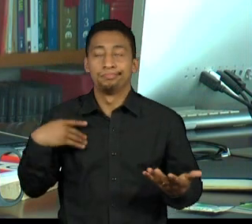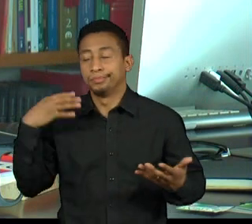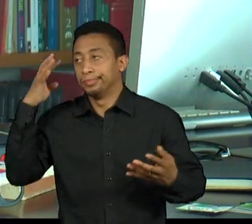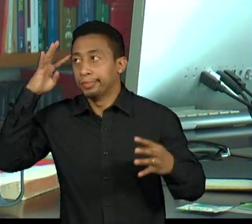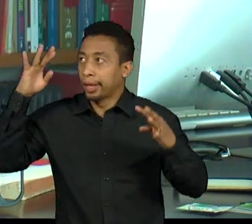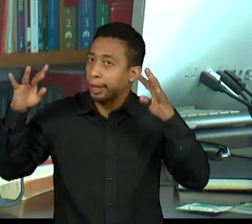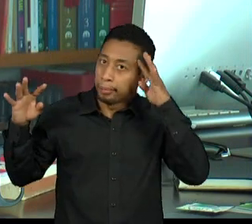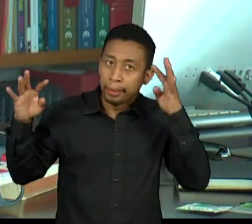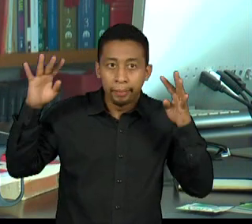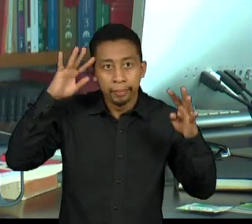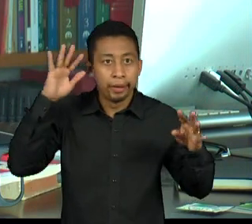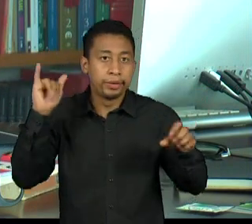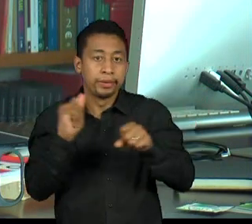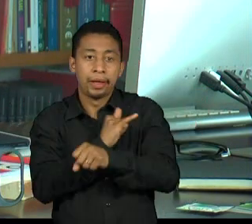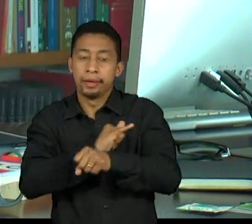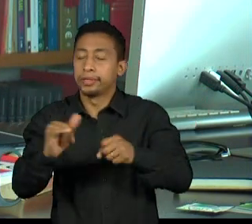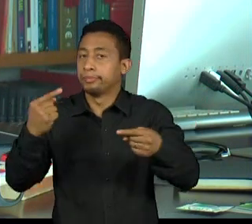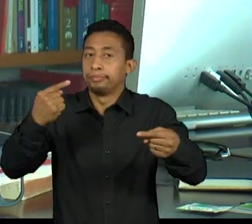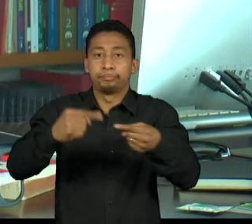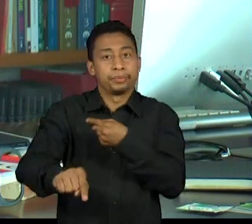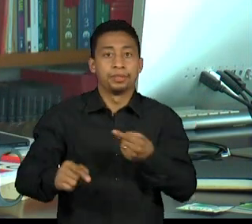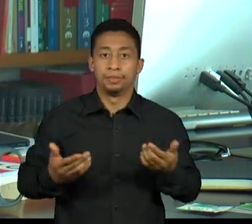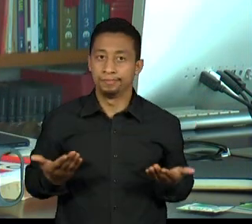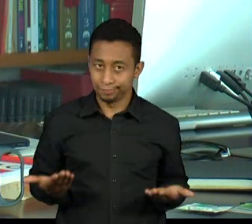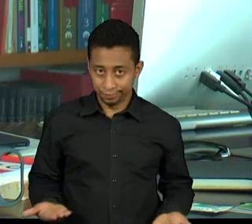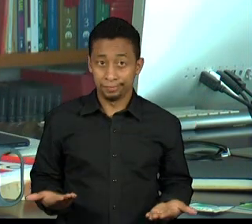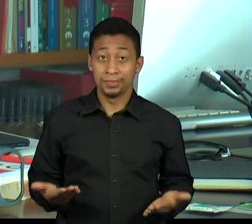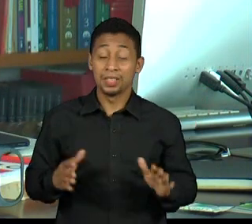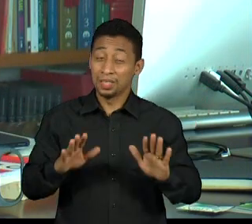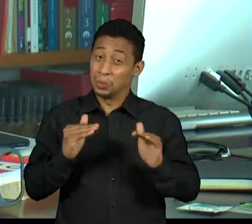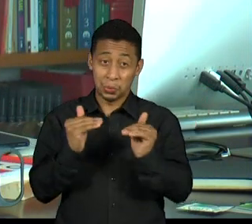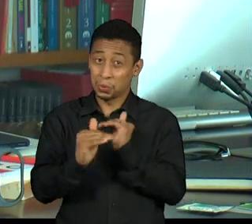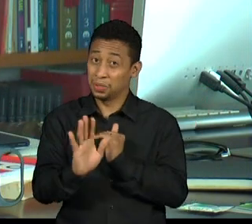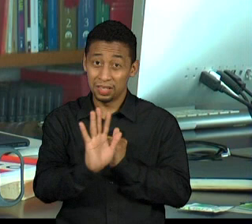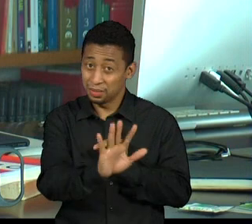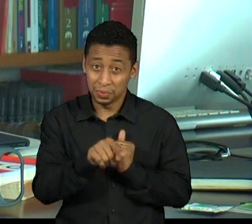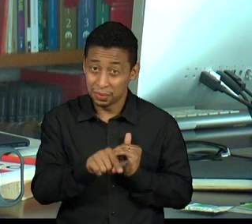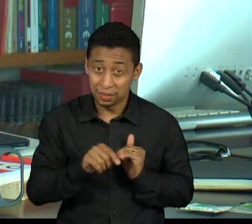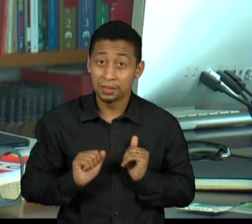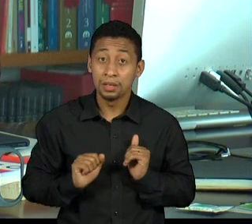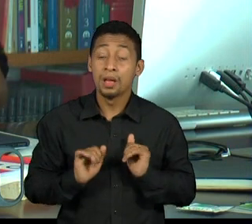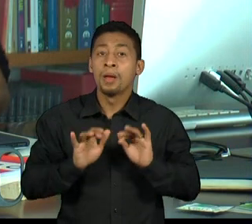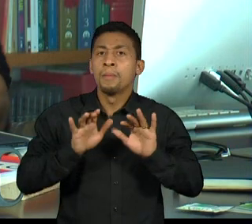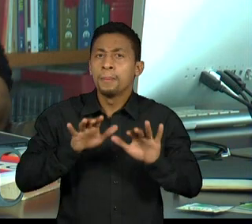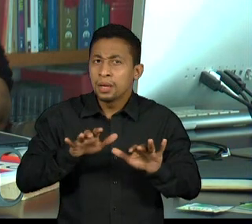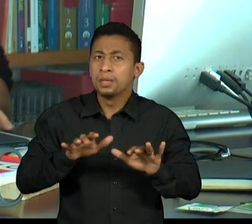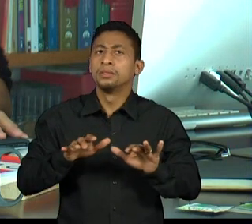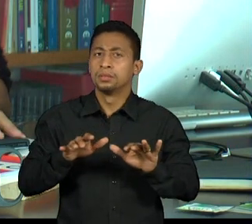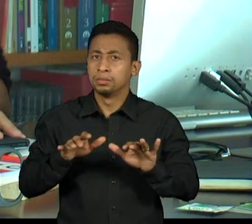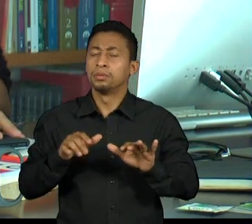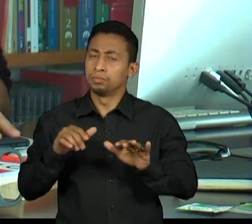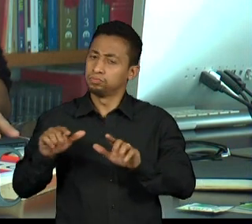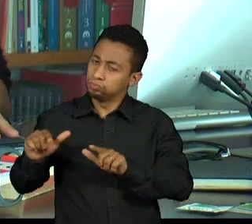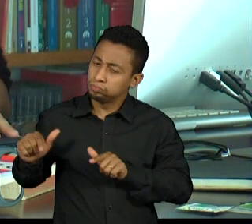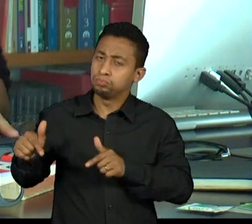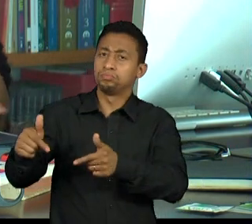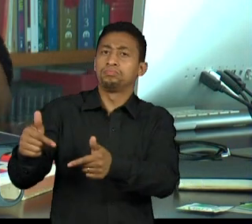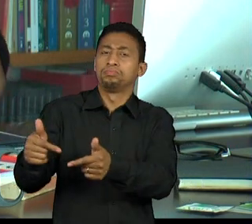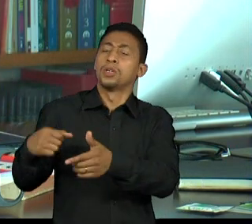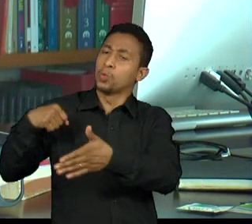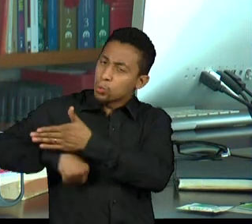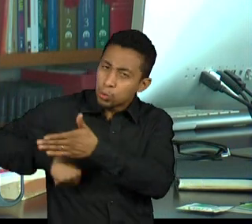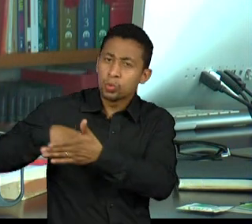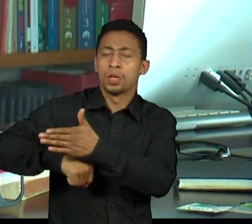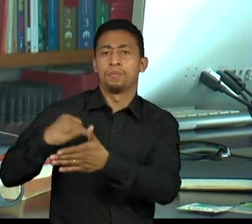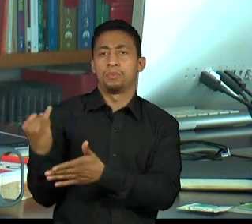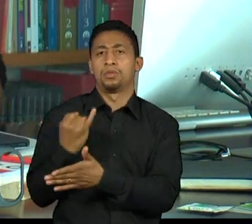eu e o Guel tivemos alguma discordância sobre isso, mas eu achei que ficar e lutar era fundamental, mesmo que fosse para perder,